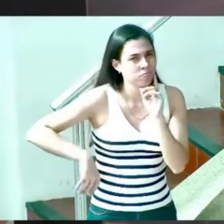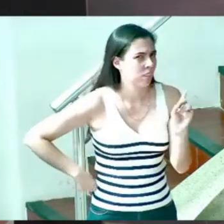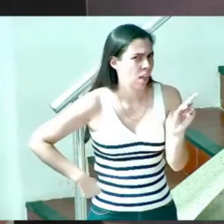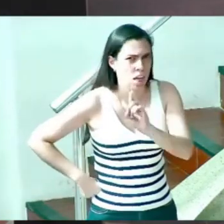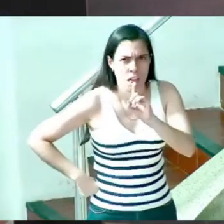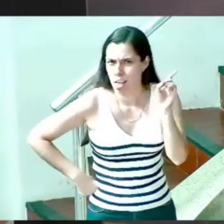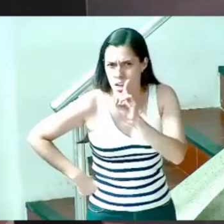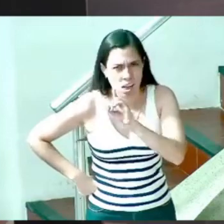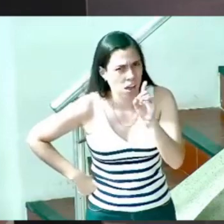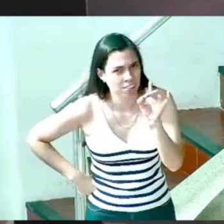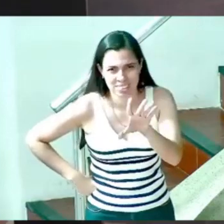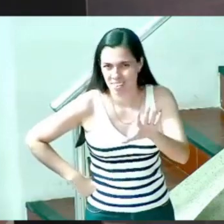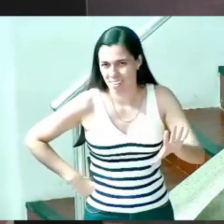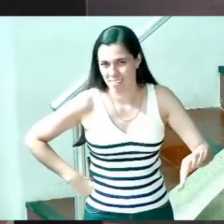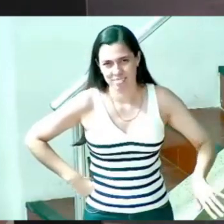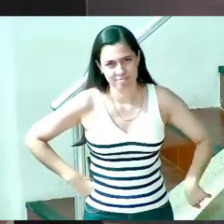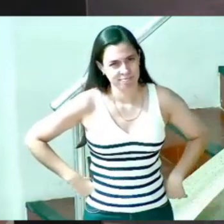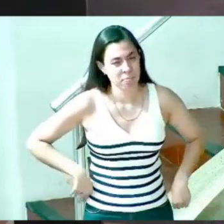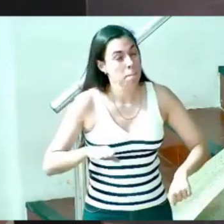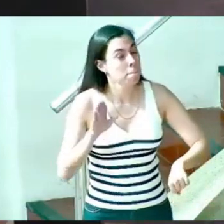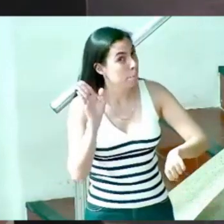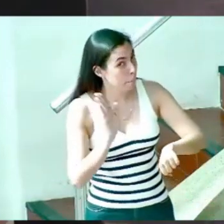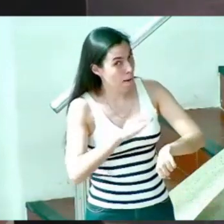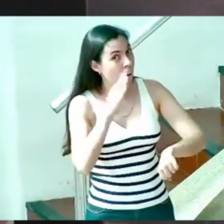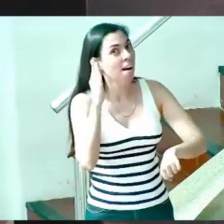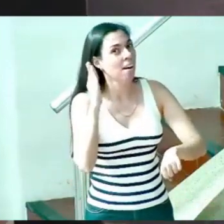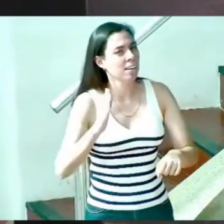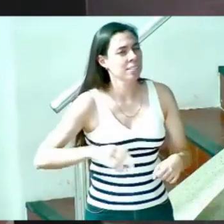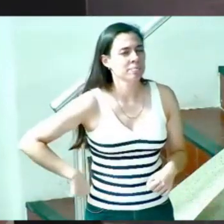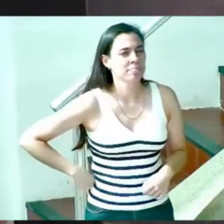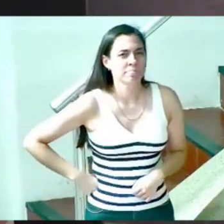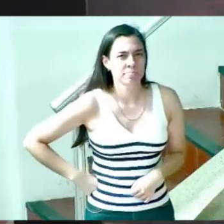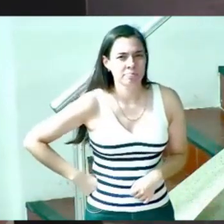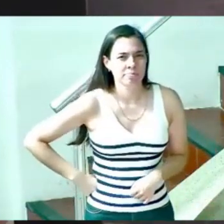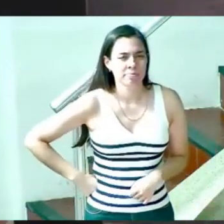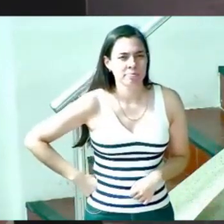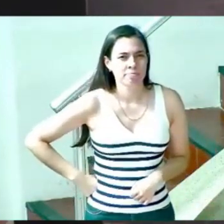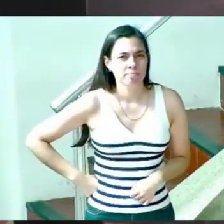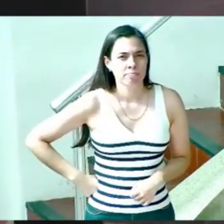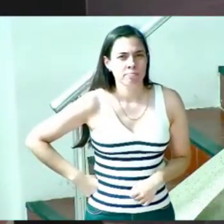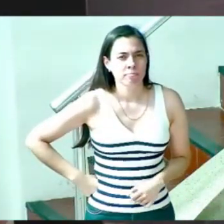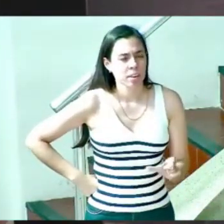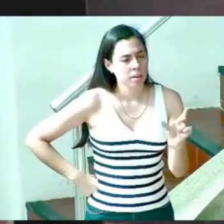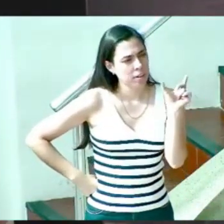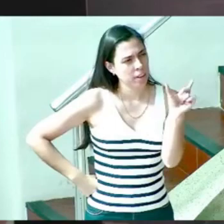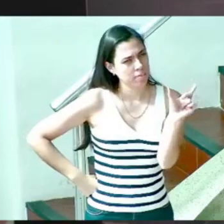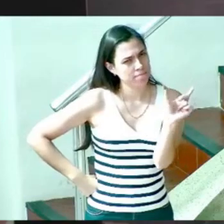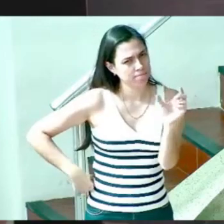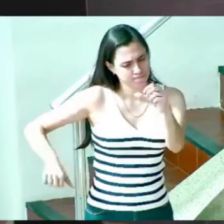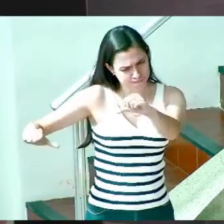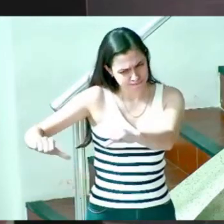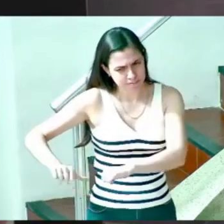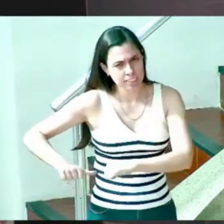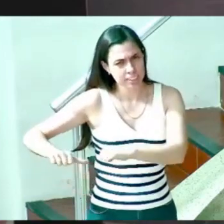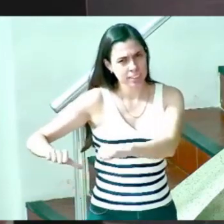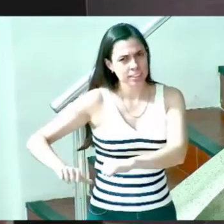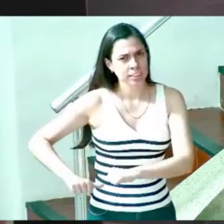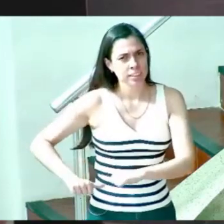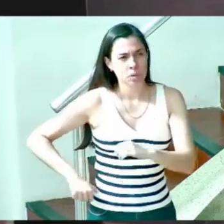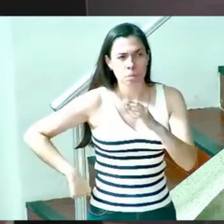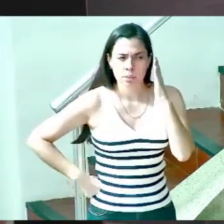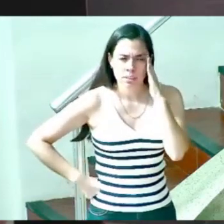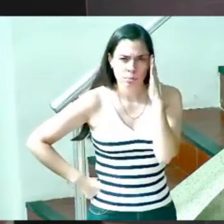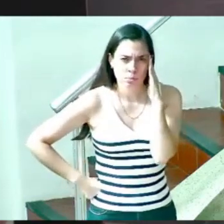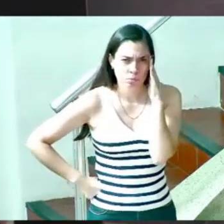do que isso. Talvez sejamos tentados a pensar na palavra tentação aplicando-a às questões